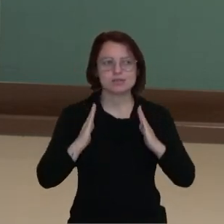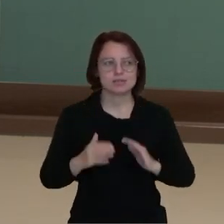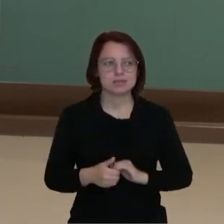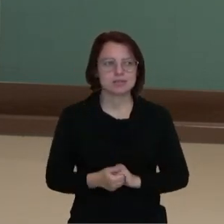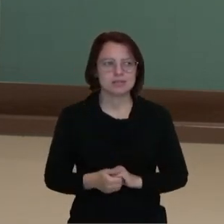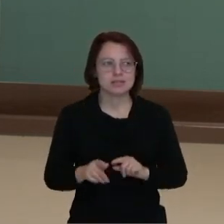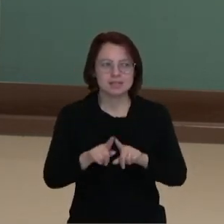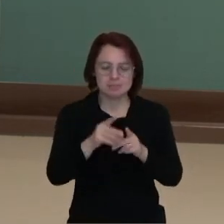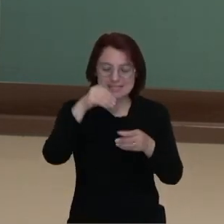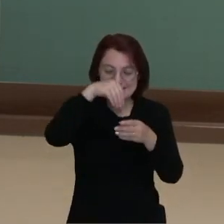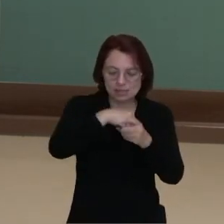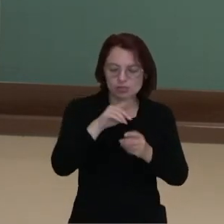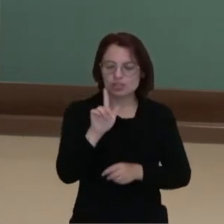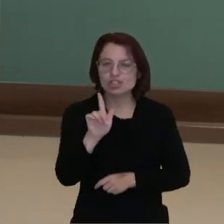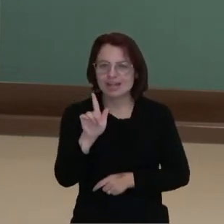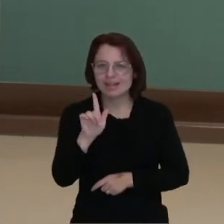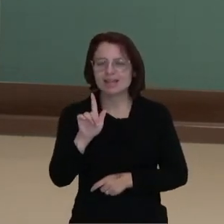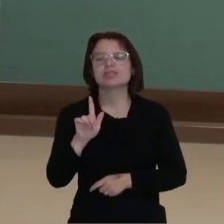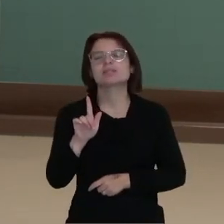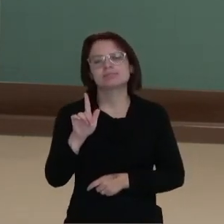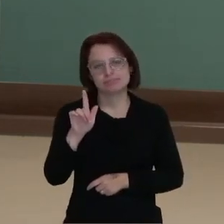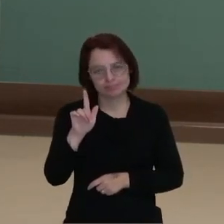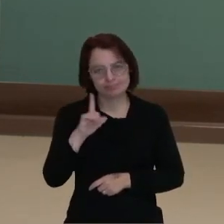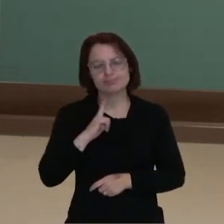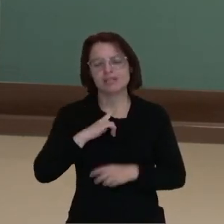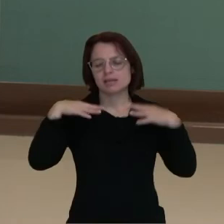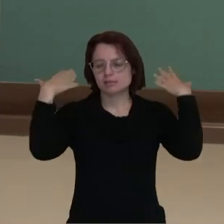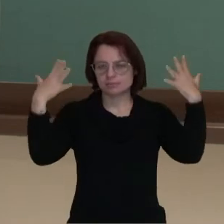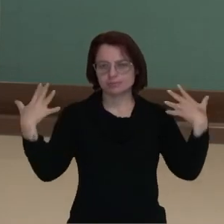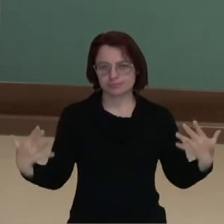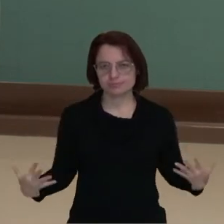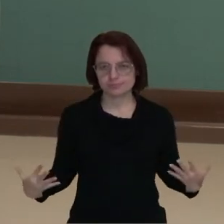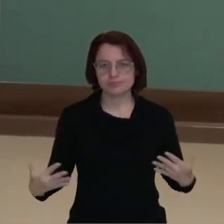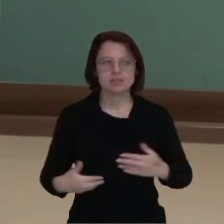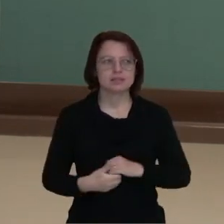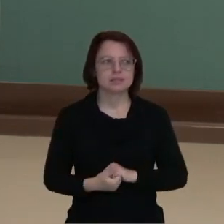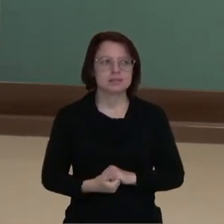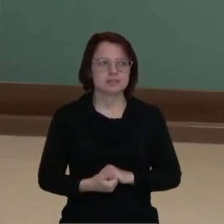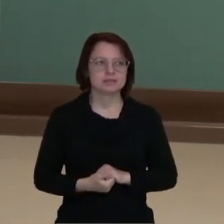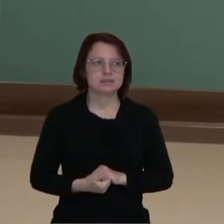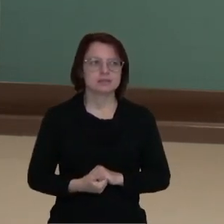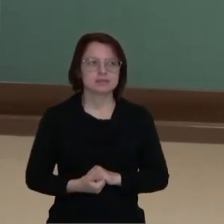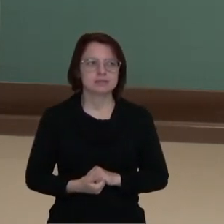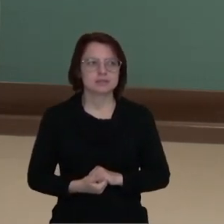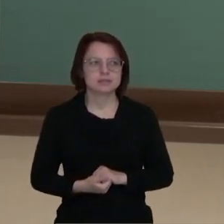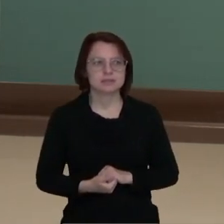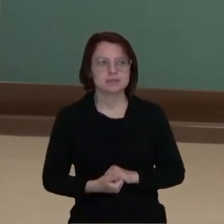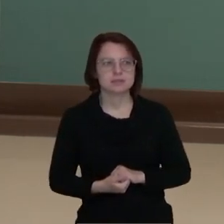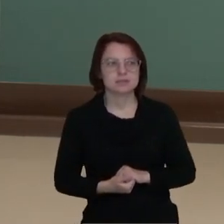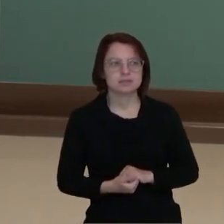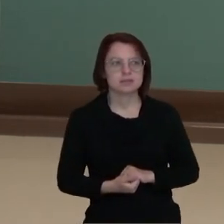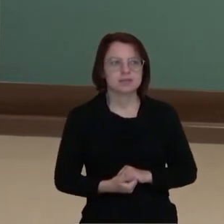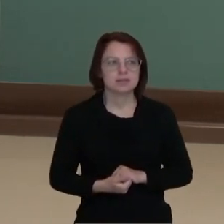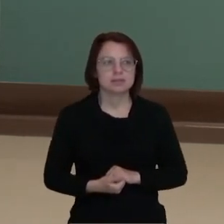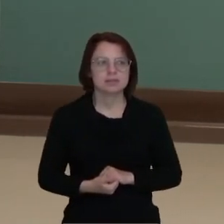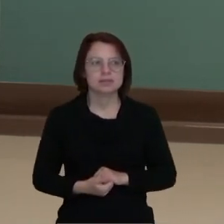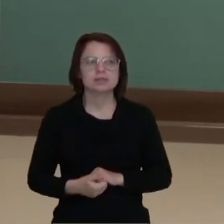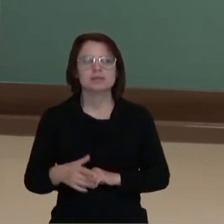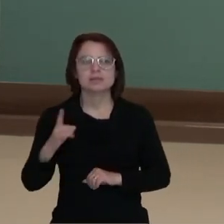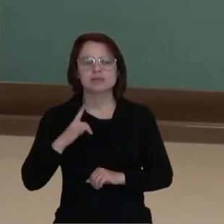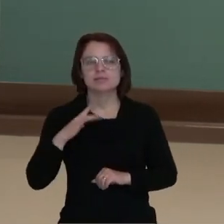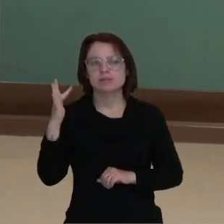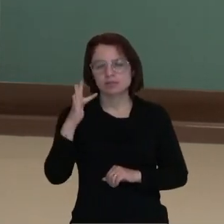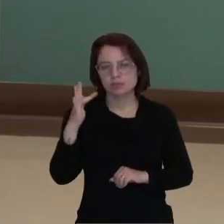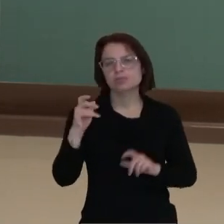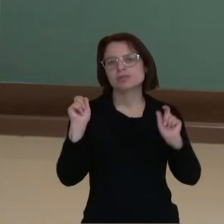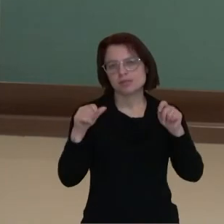Mas geneticamente está lá que ela tem essa característica genética. Então, o fenótipo ele